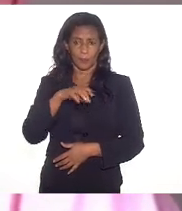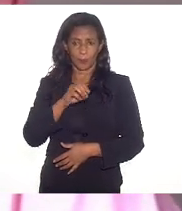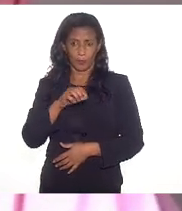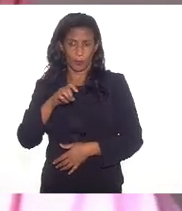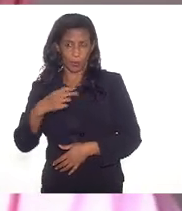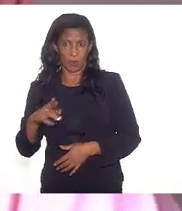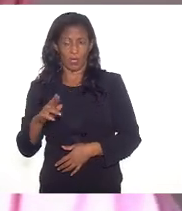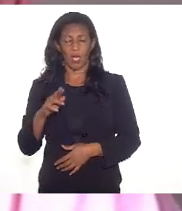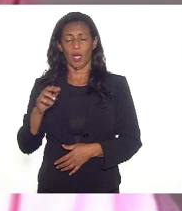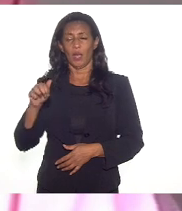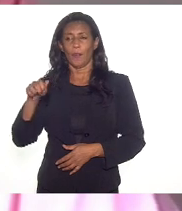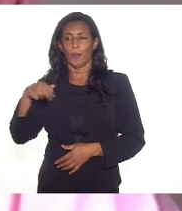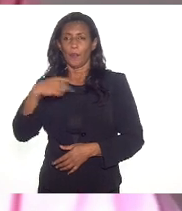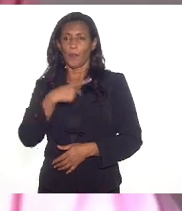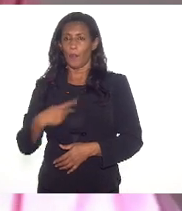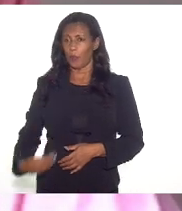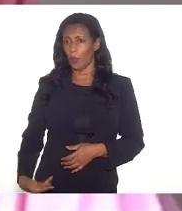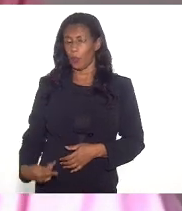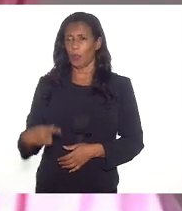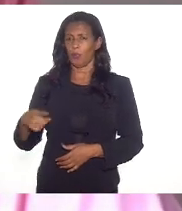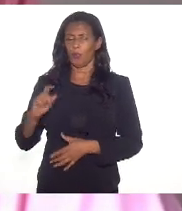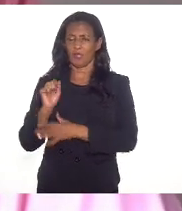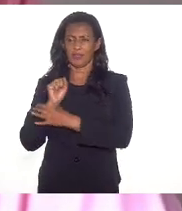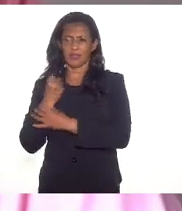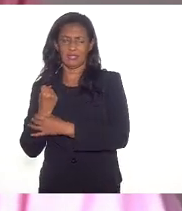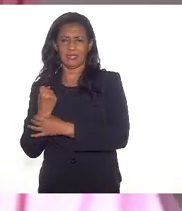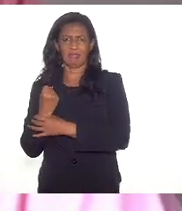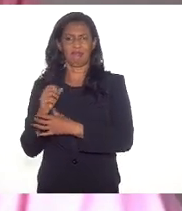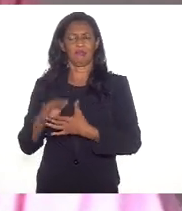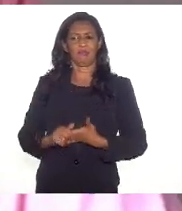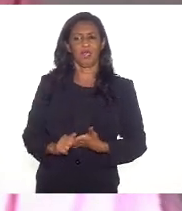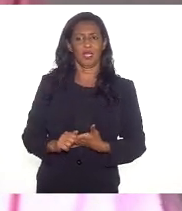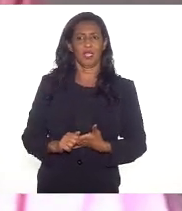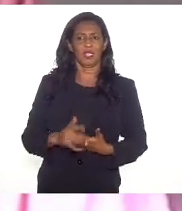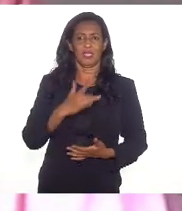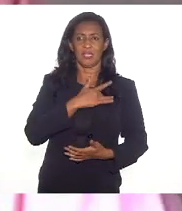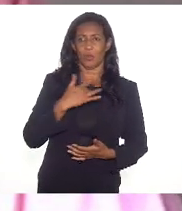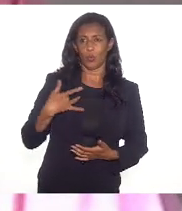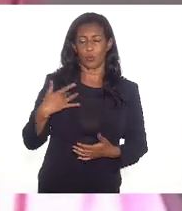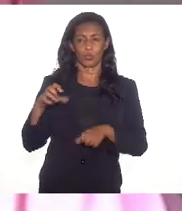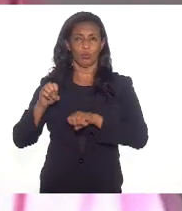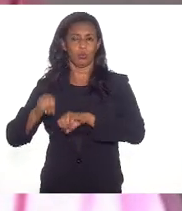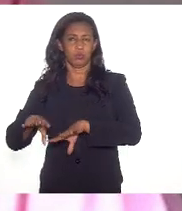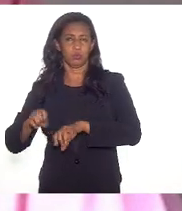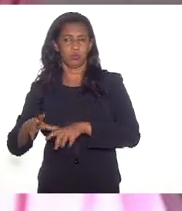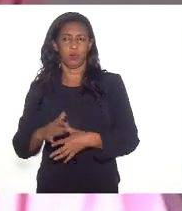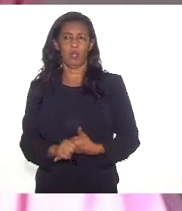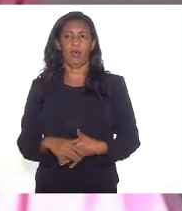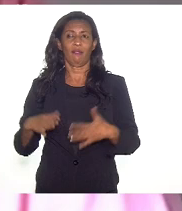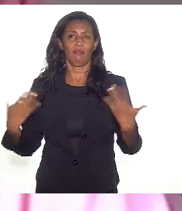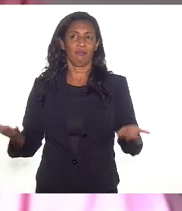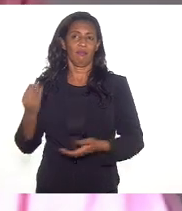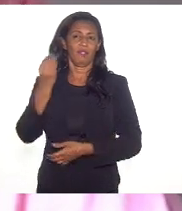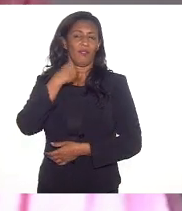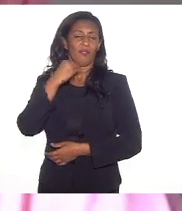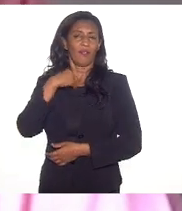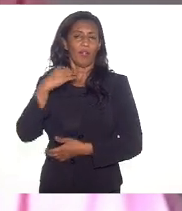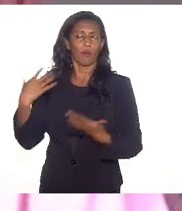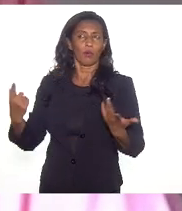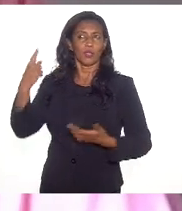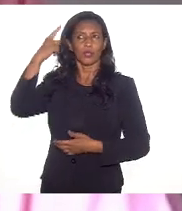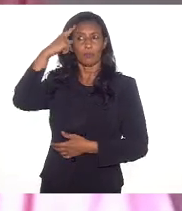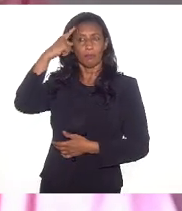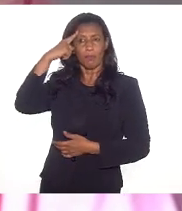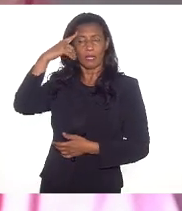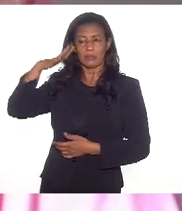assistência social, entre segurança pública, entre saúde e educação, ainda mais fragilizado quando a gente pensa na